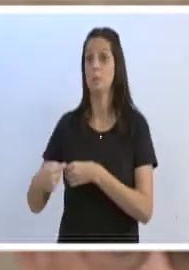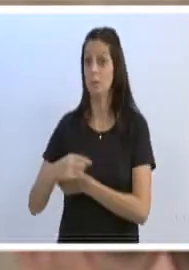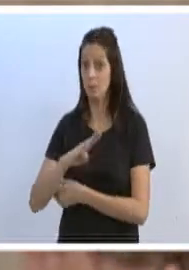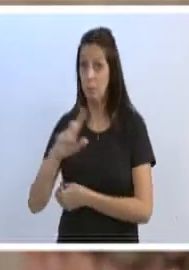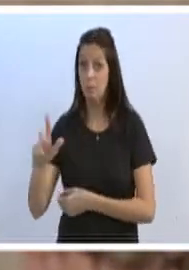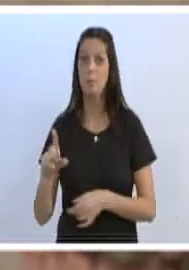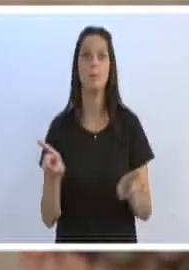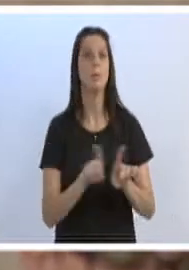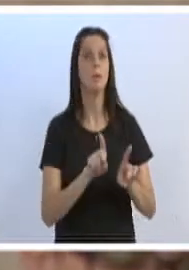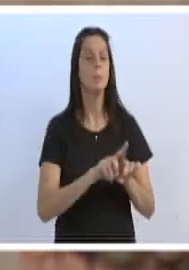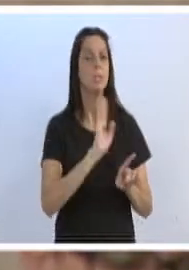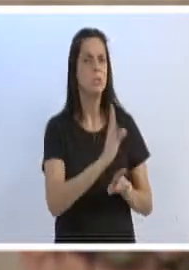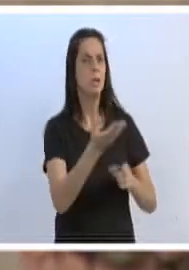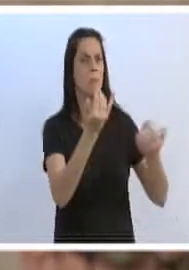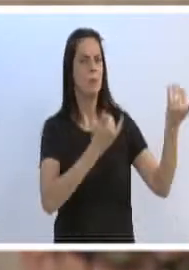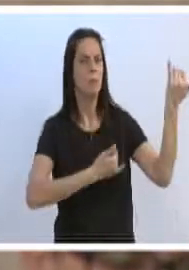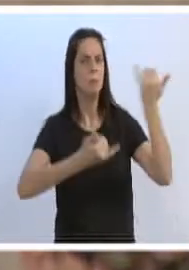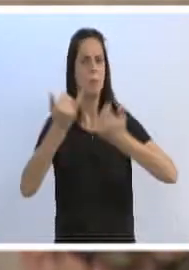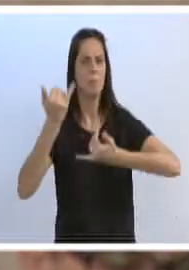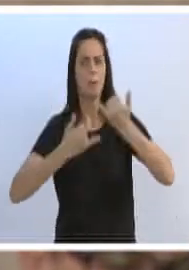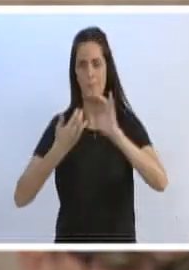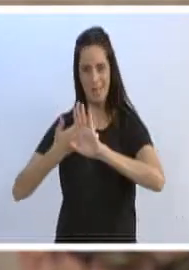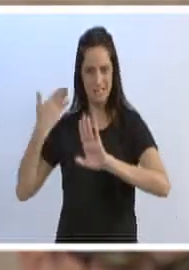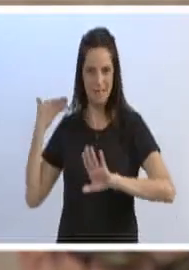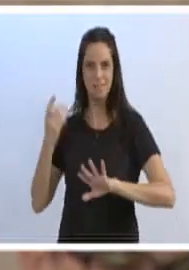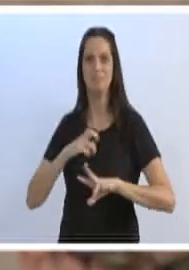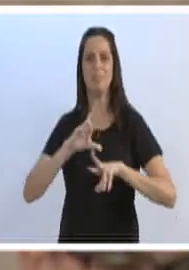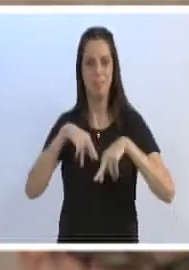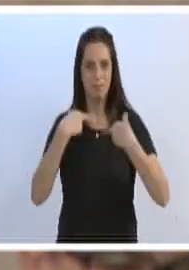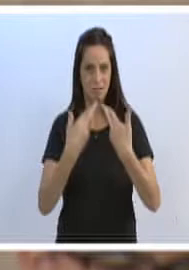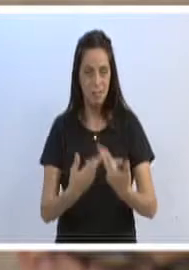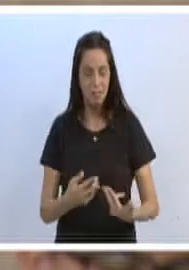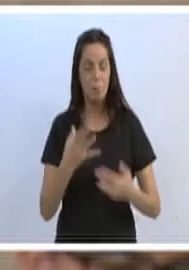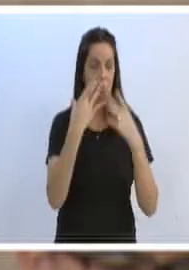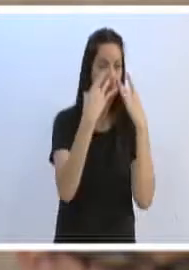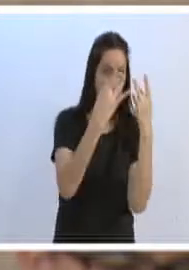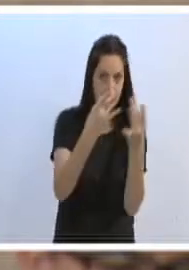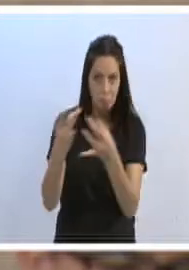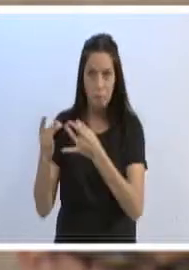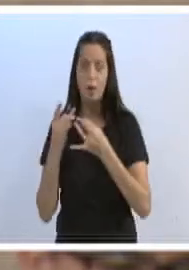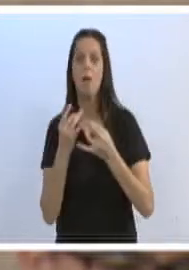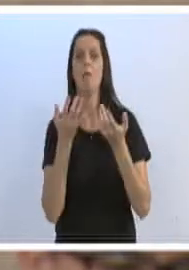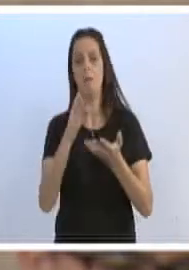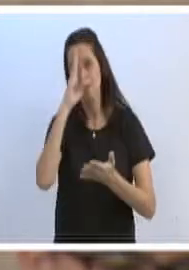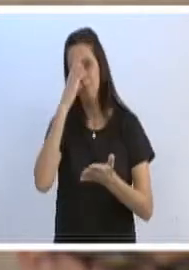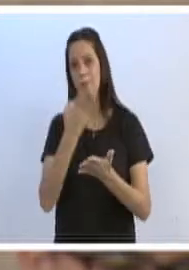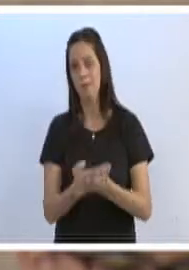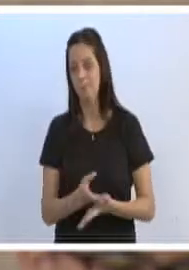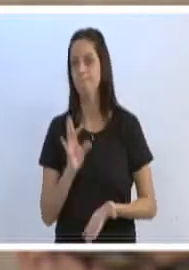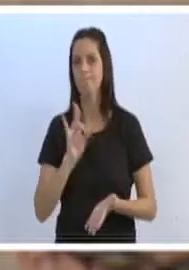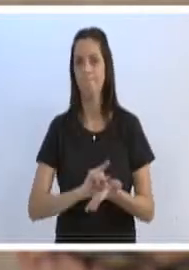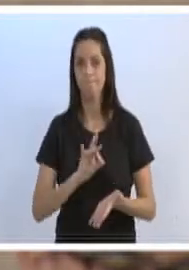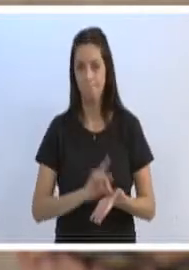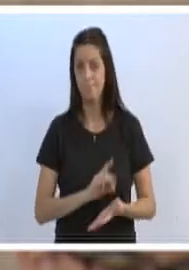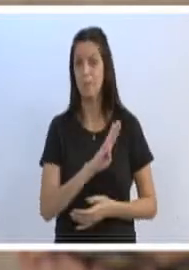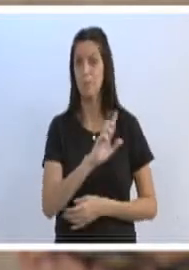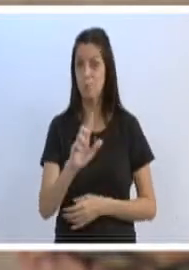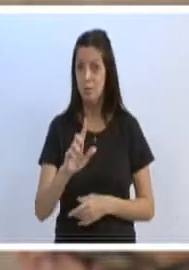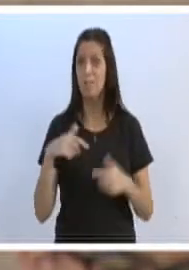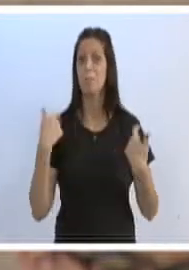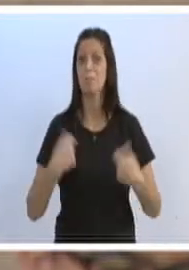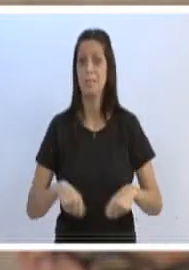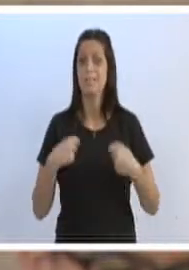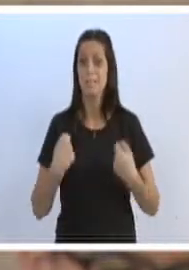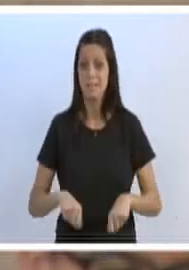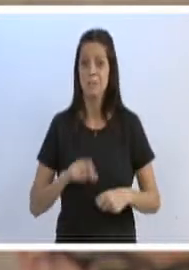por tudo que nós ouvimos aqui na última reunião quero crer que infelizmente blumenau terá que cumprir na